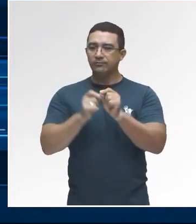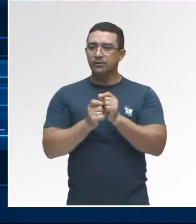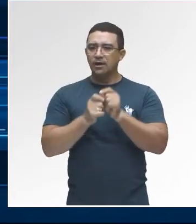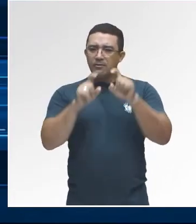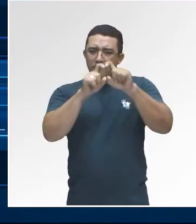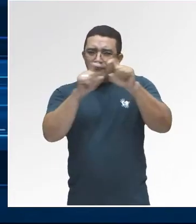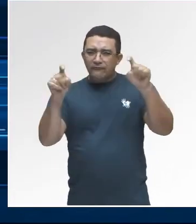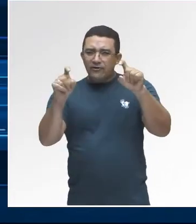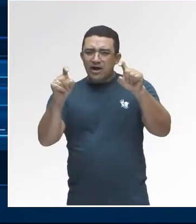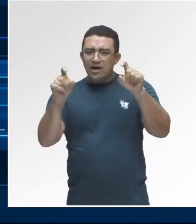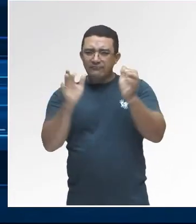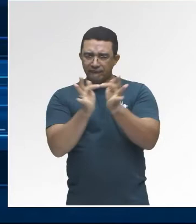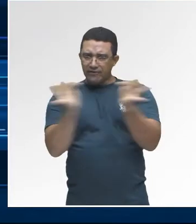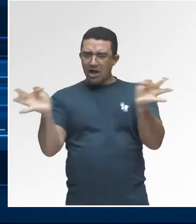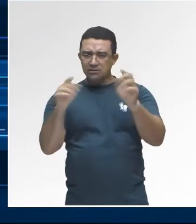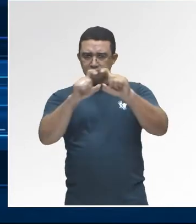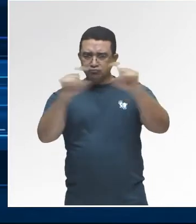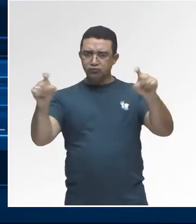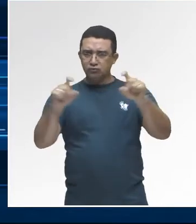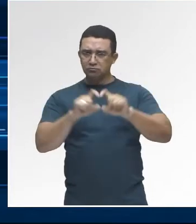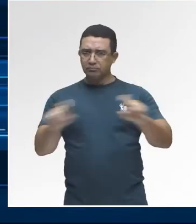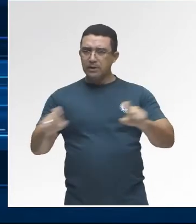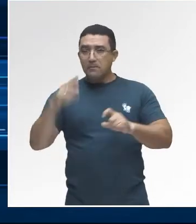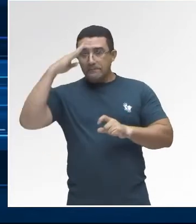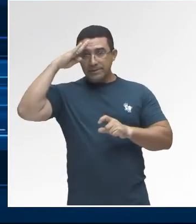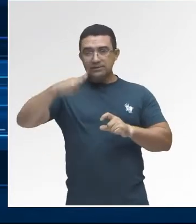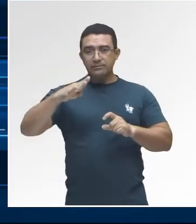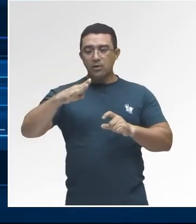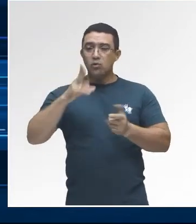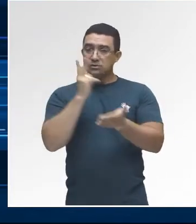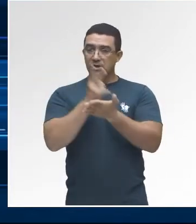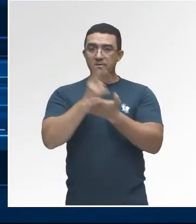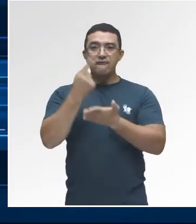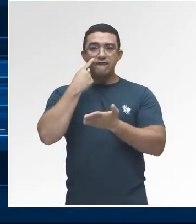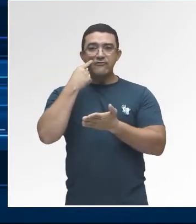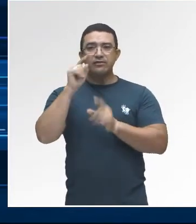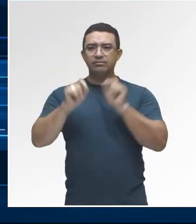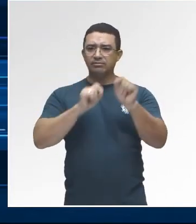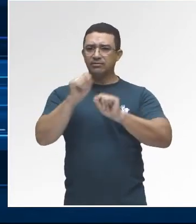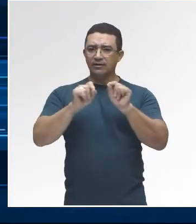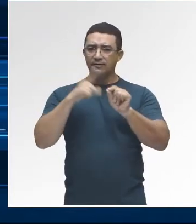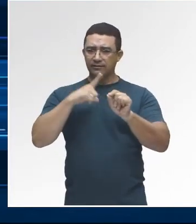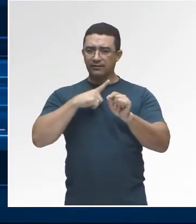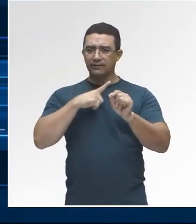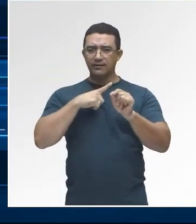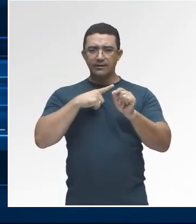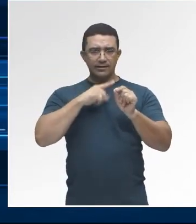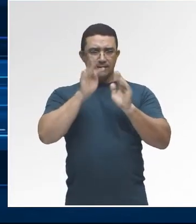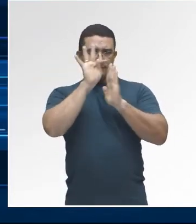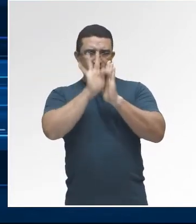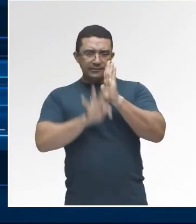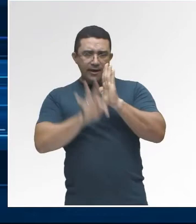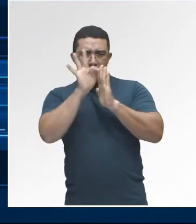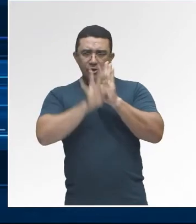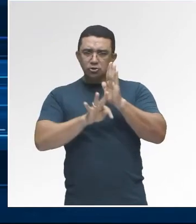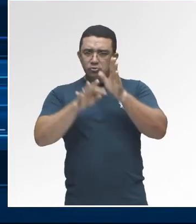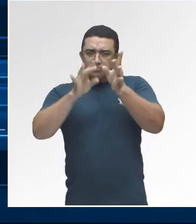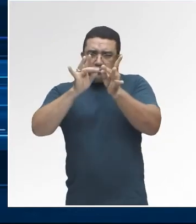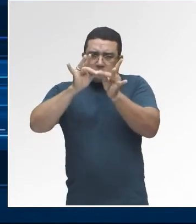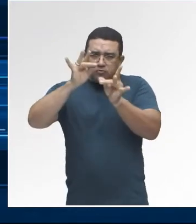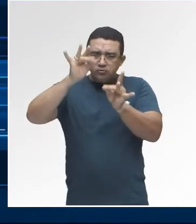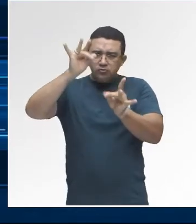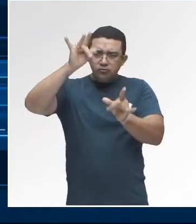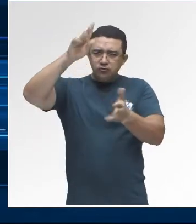né? Ou seja, toda vez que a gente tem um texto, quando ele é bem escrito,